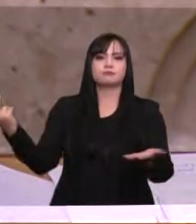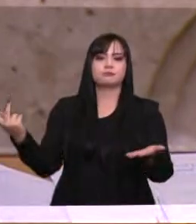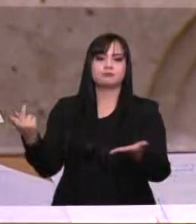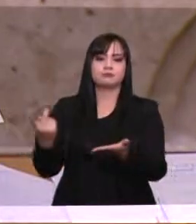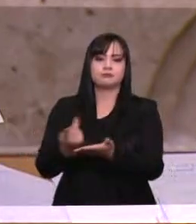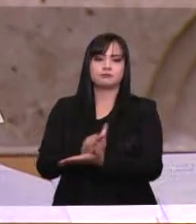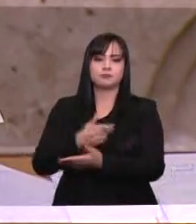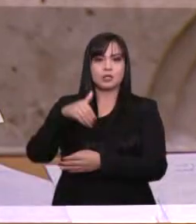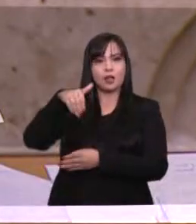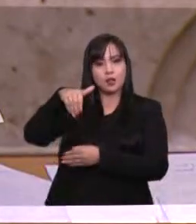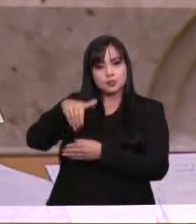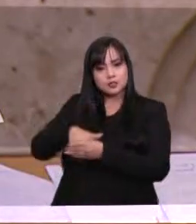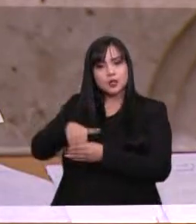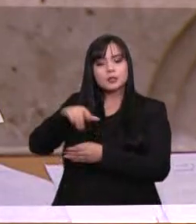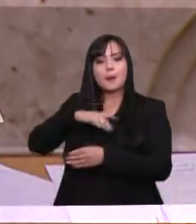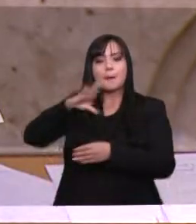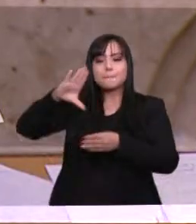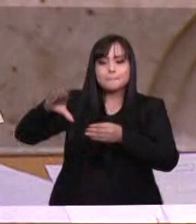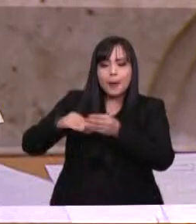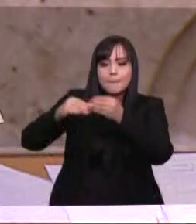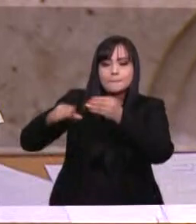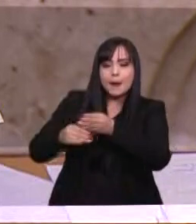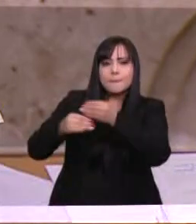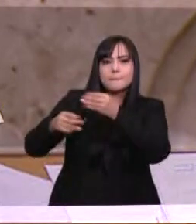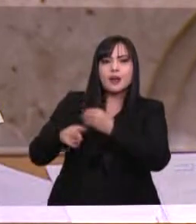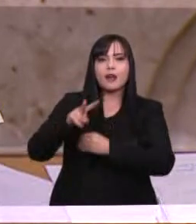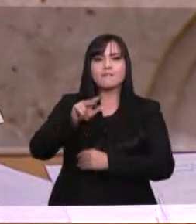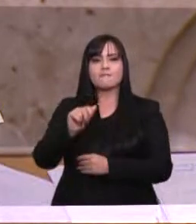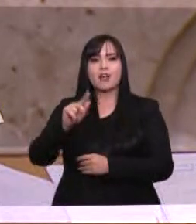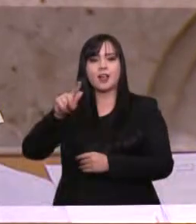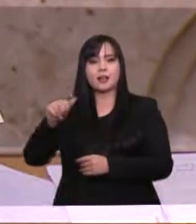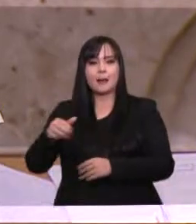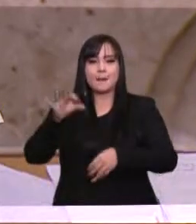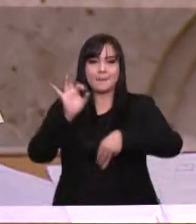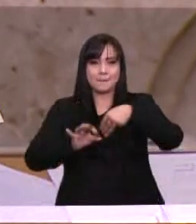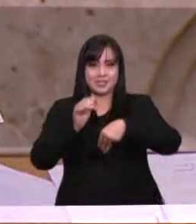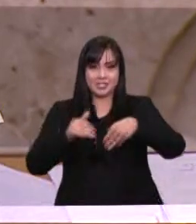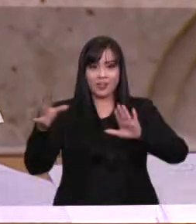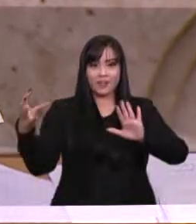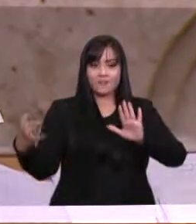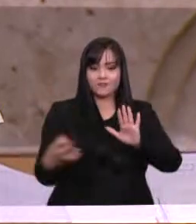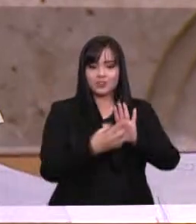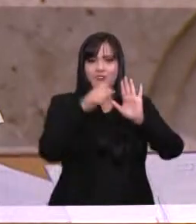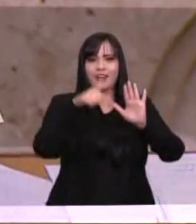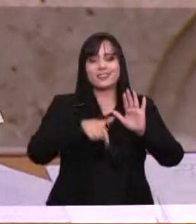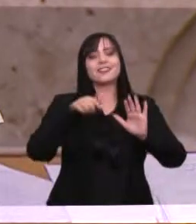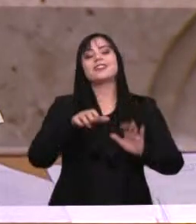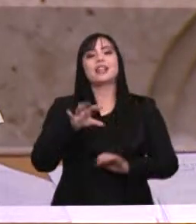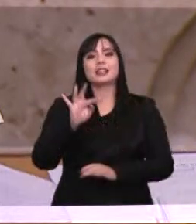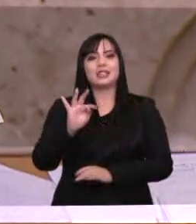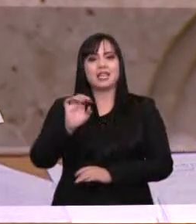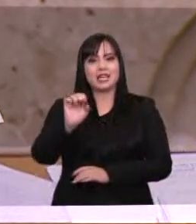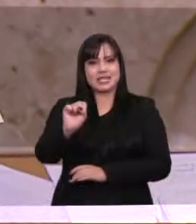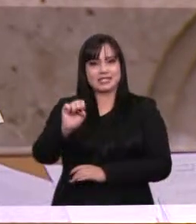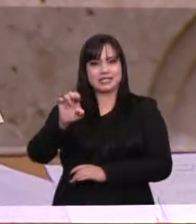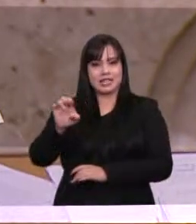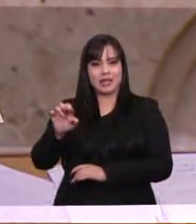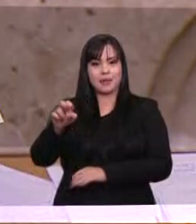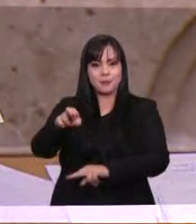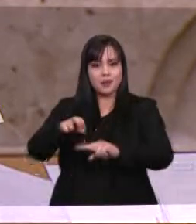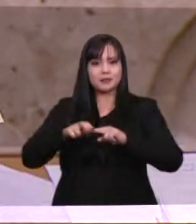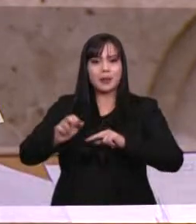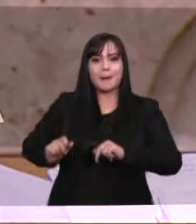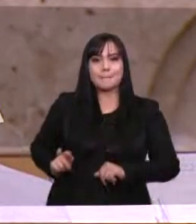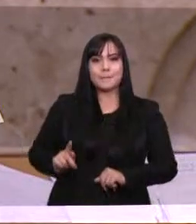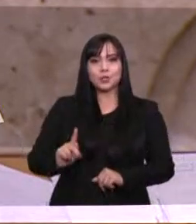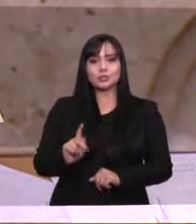realização de eleição para preenchimento de vaga de Ministro efetiva este Tribunal Superior em razão da